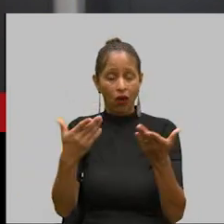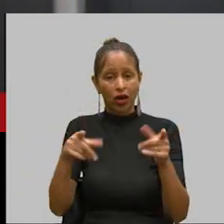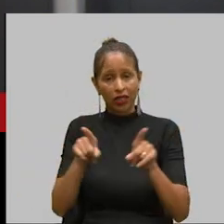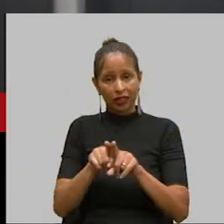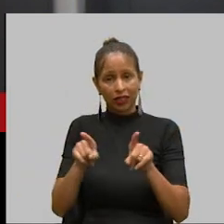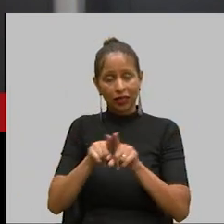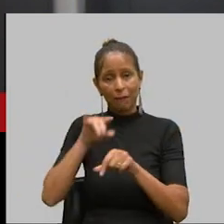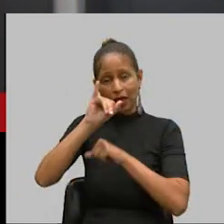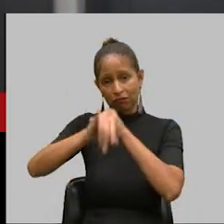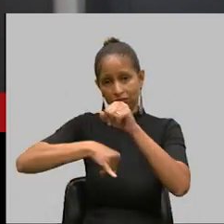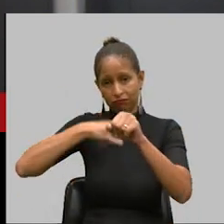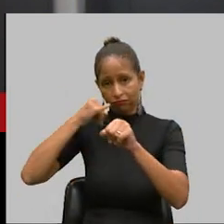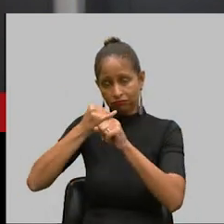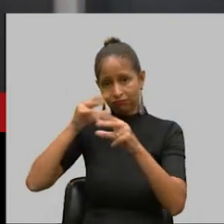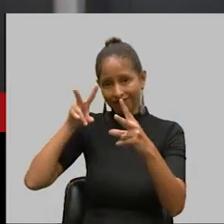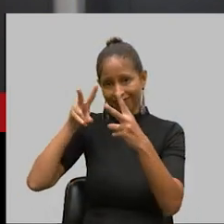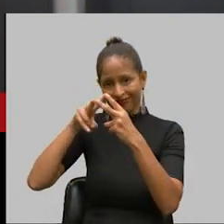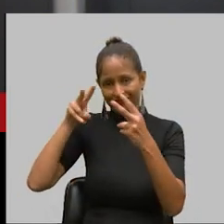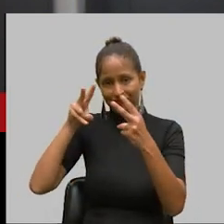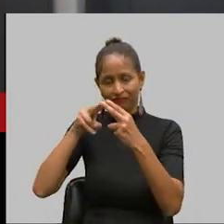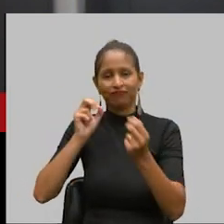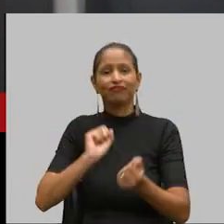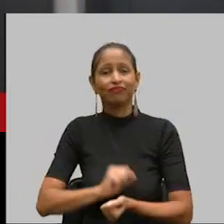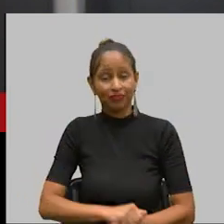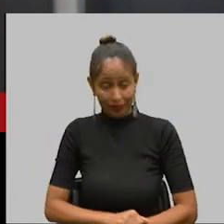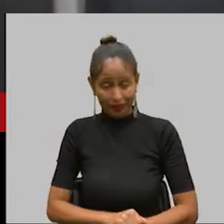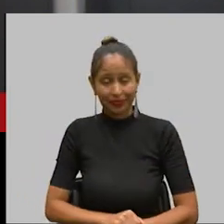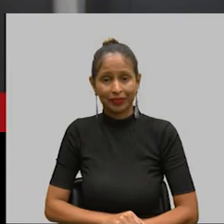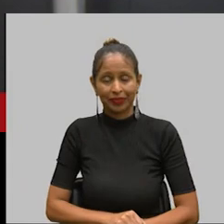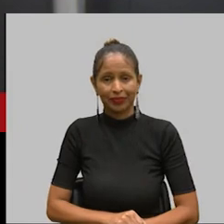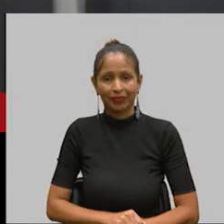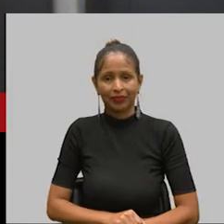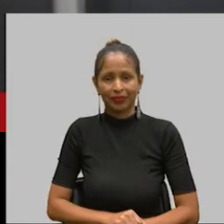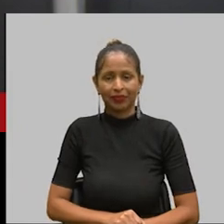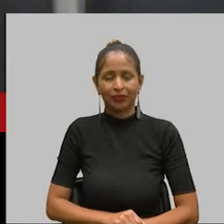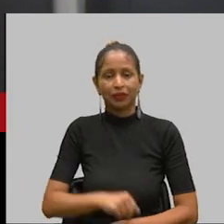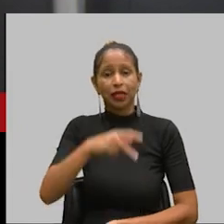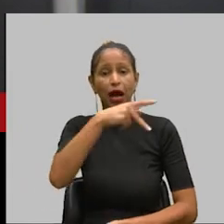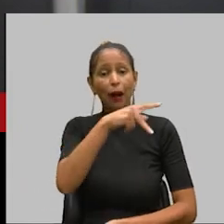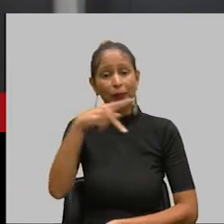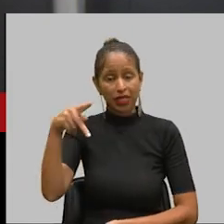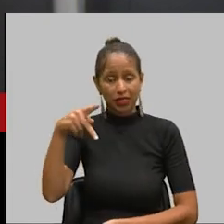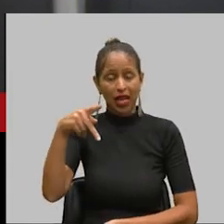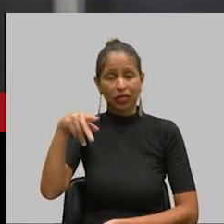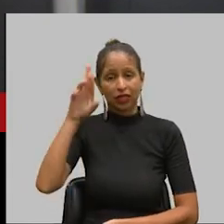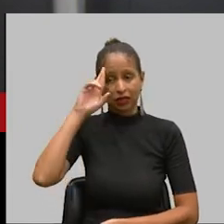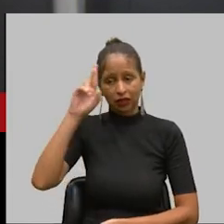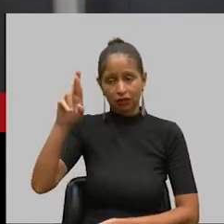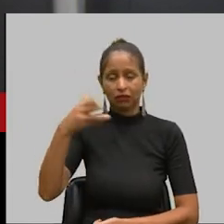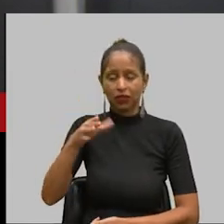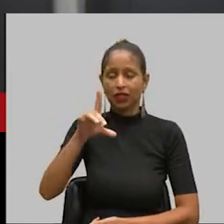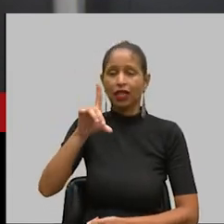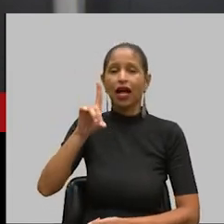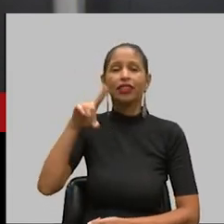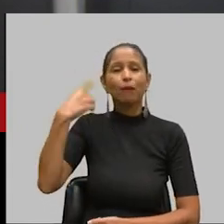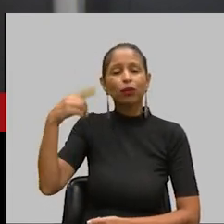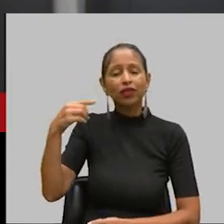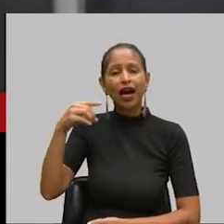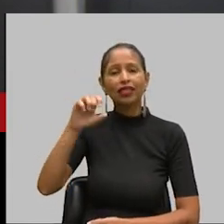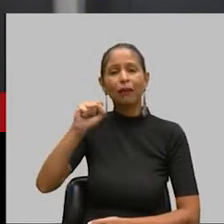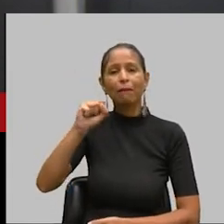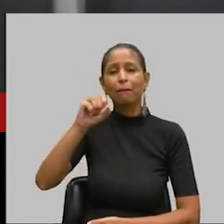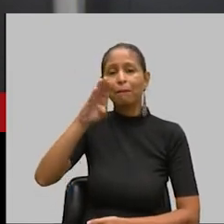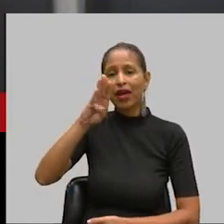online muito bem senhoras e senhores so a presidência da deputada Beatriz Cerqueira nós teremos